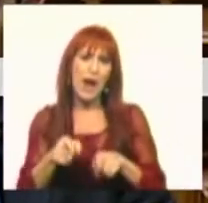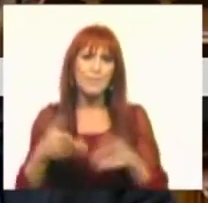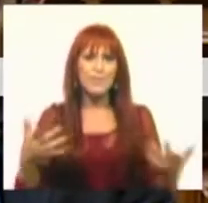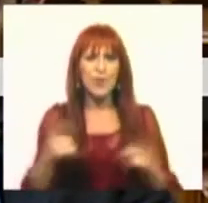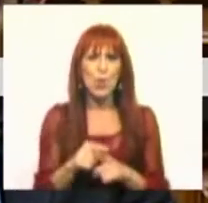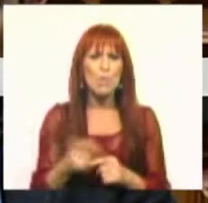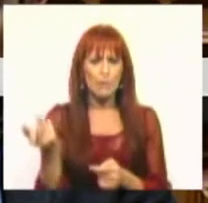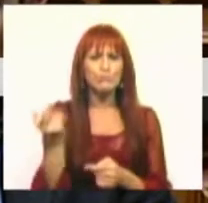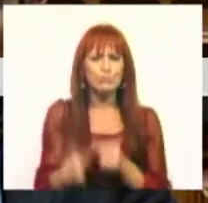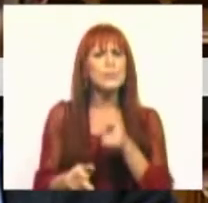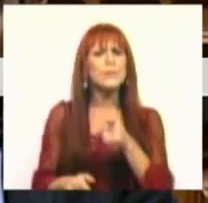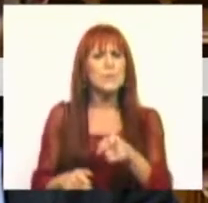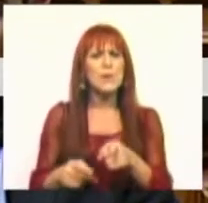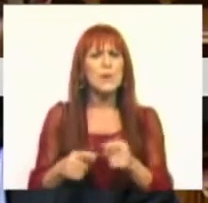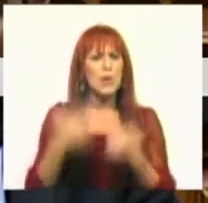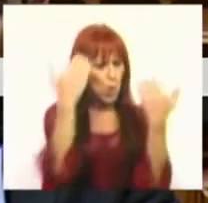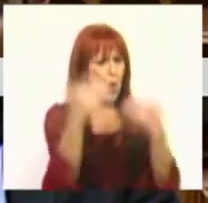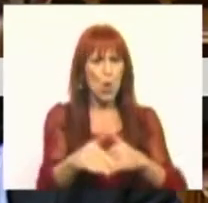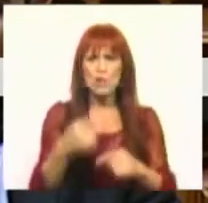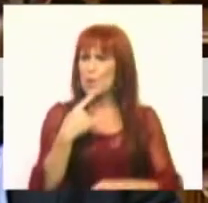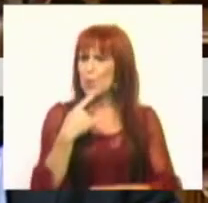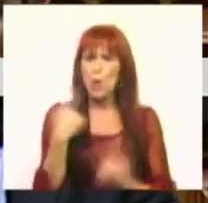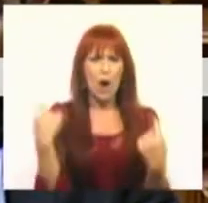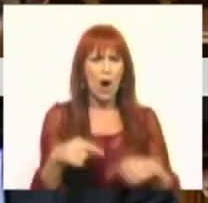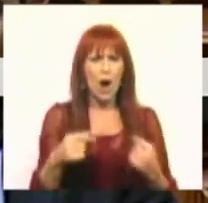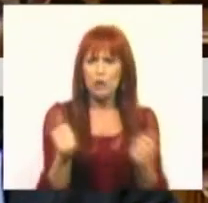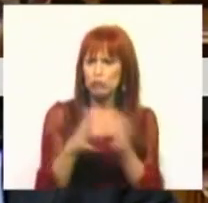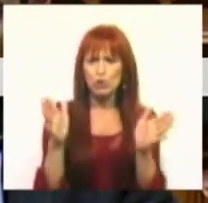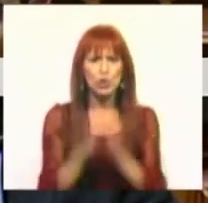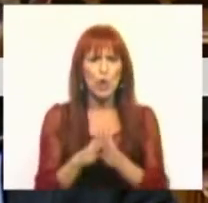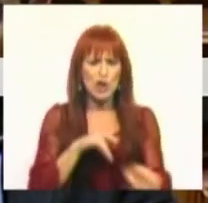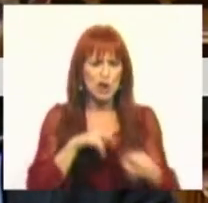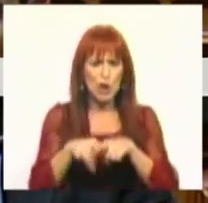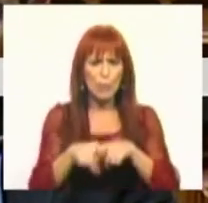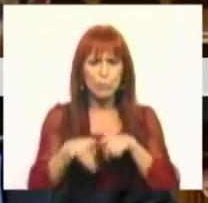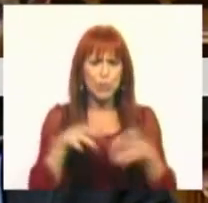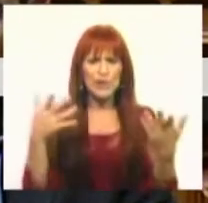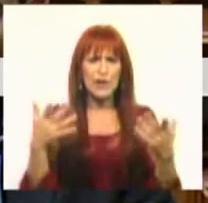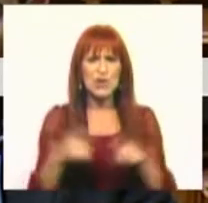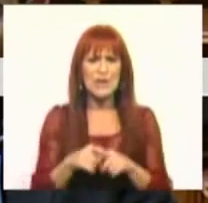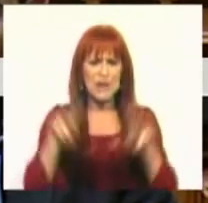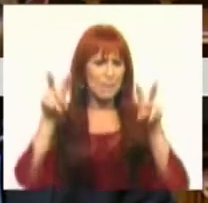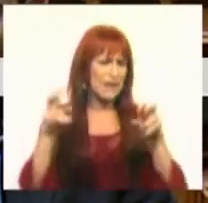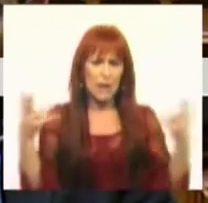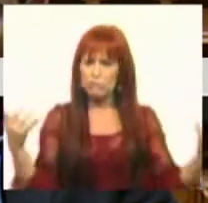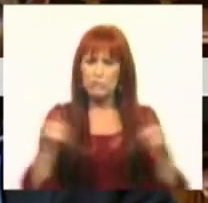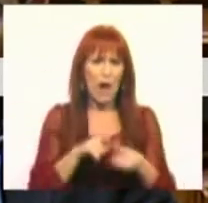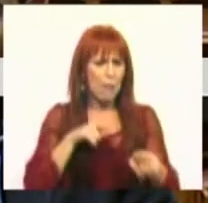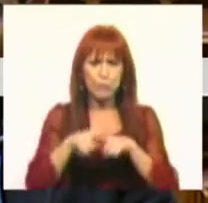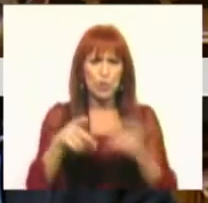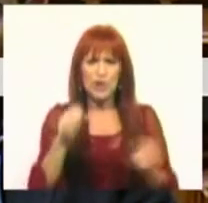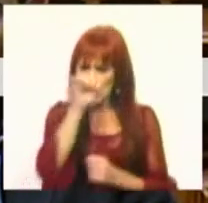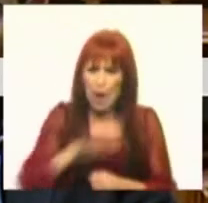é uma circunstância que condiciona fortemente todas as políticas em matéria de